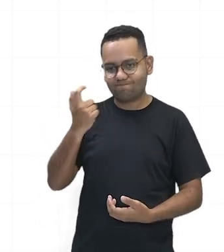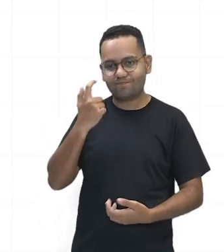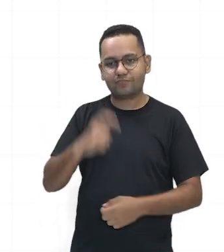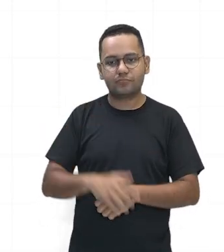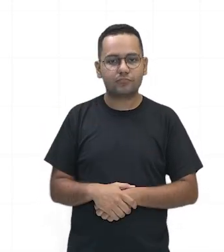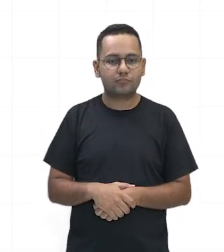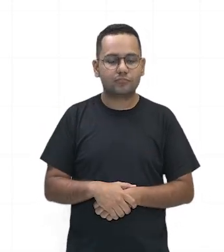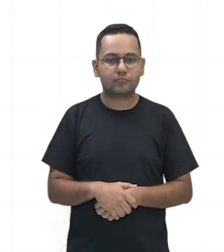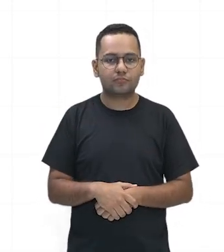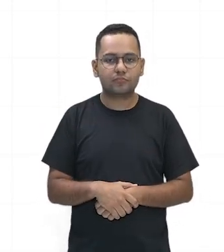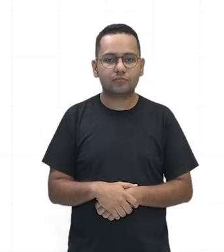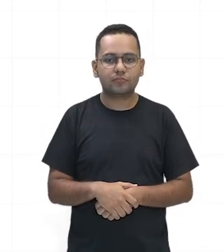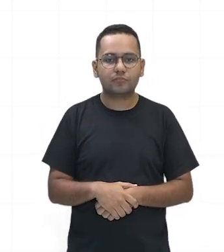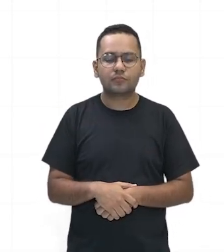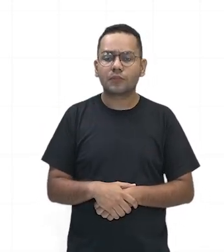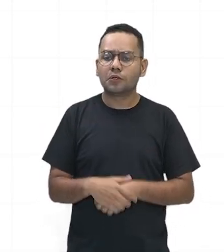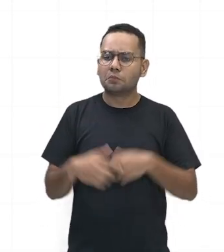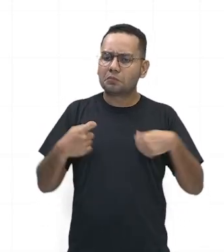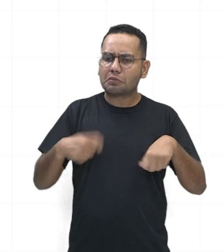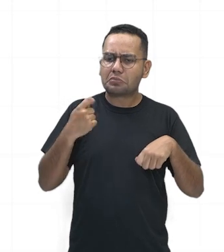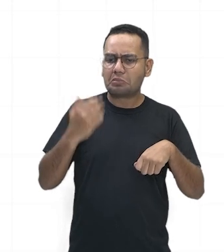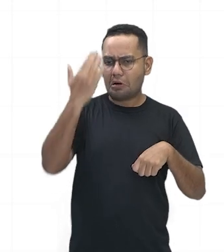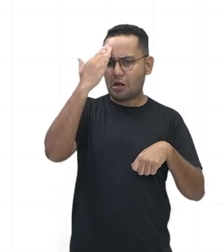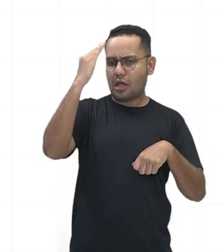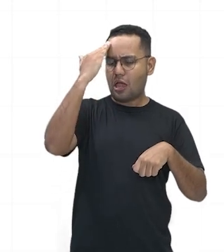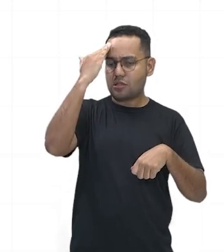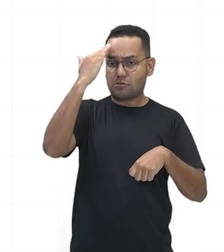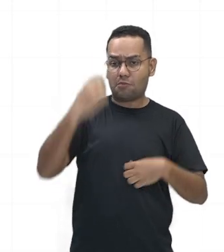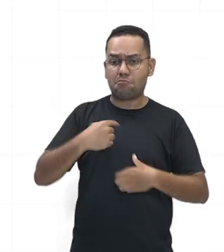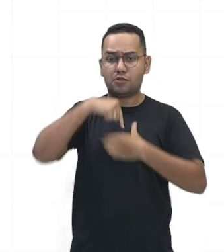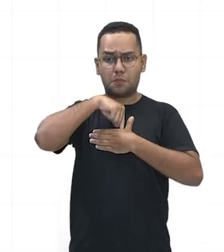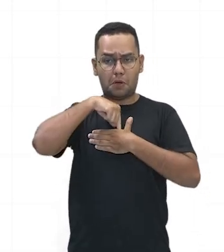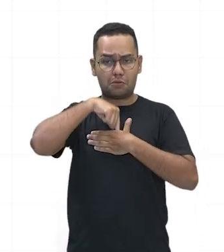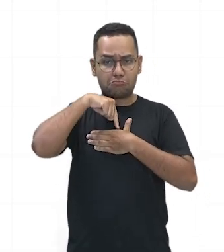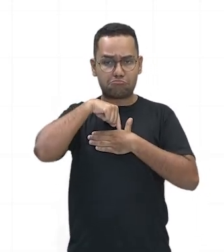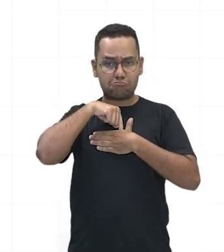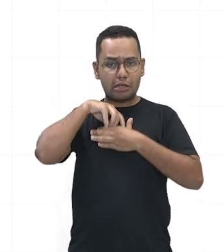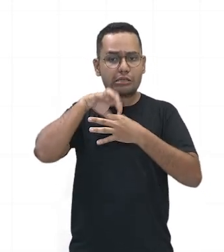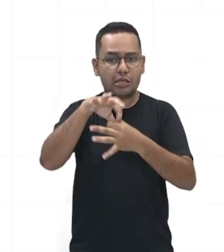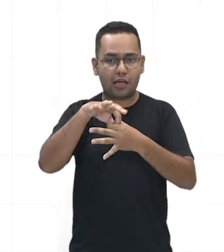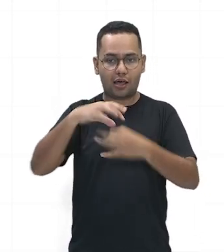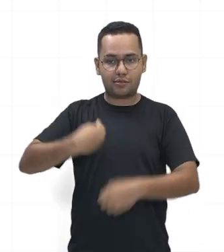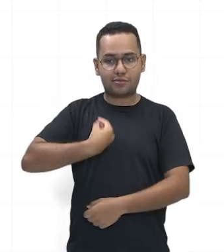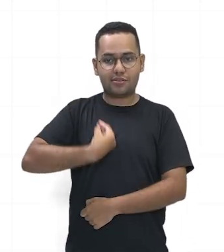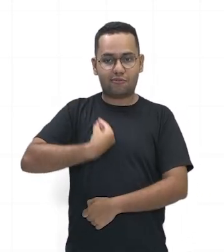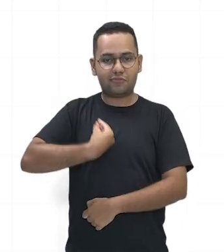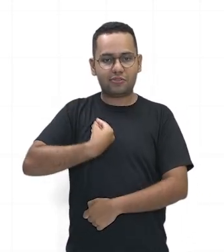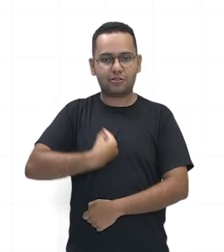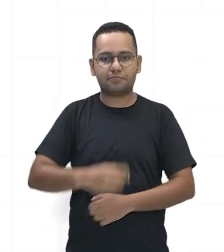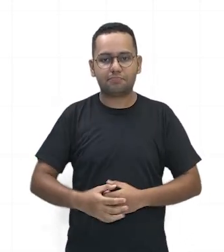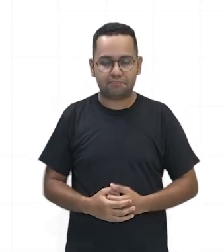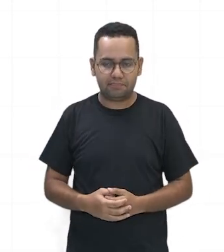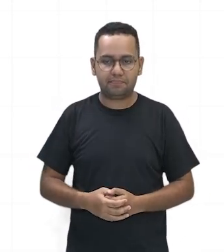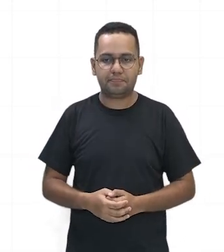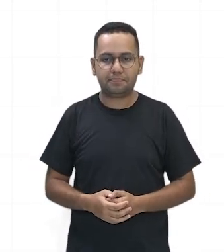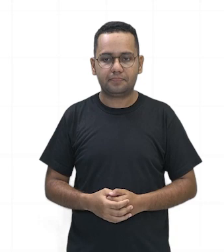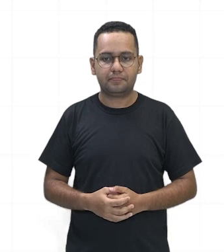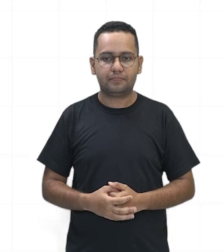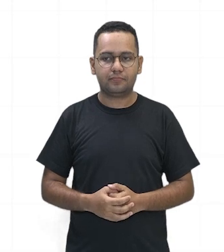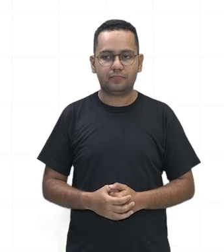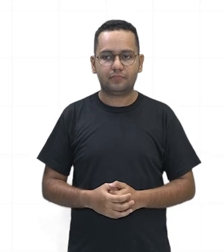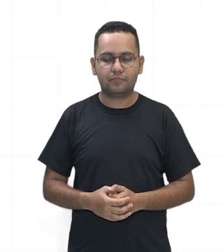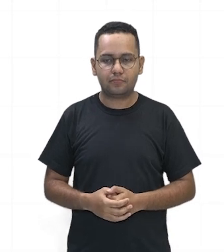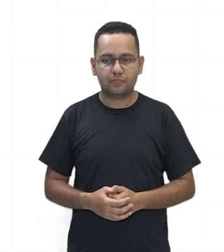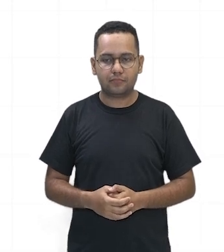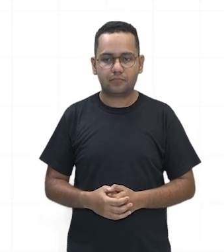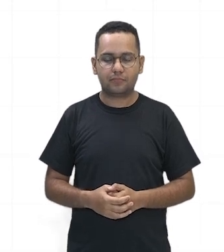no coração da vida. E aqui vamos relembrar alguns pontos super necessários pensando